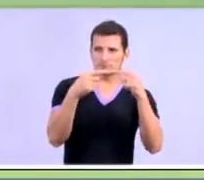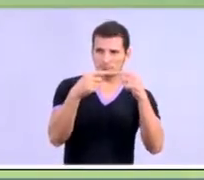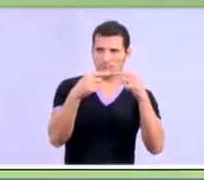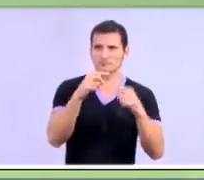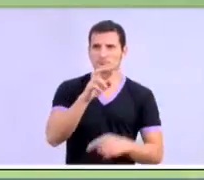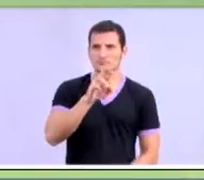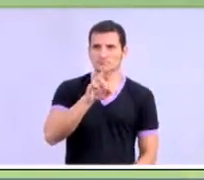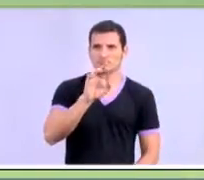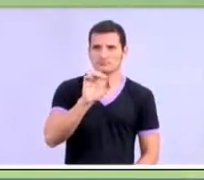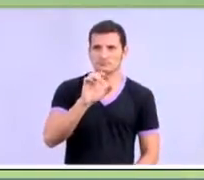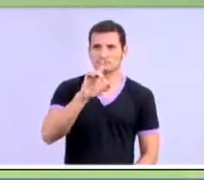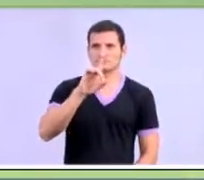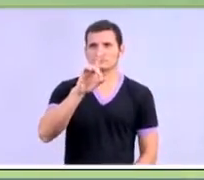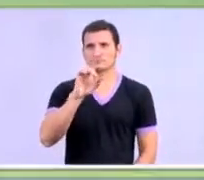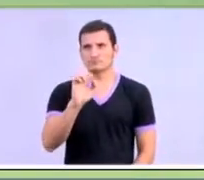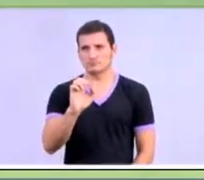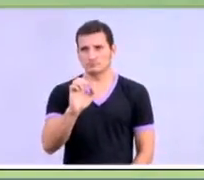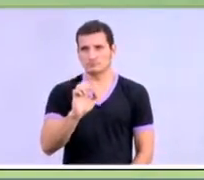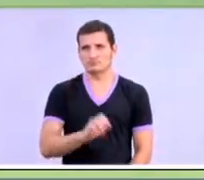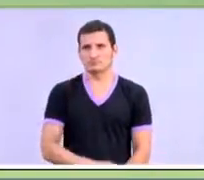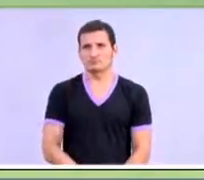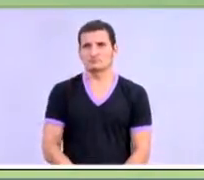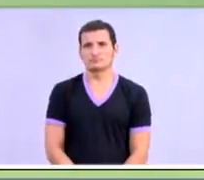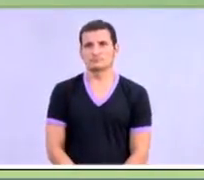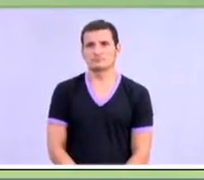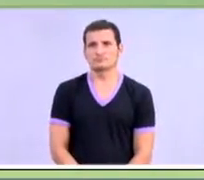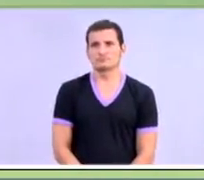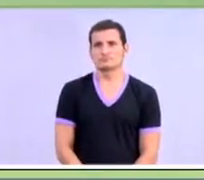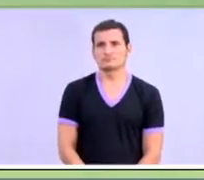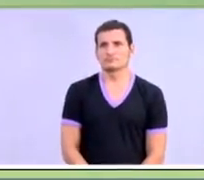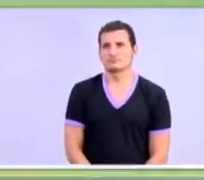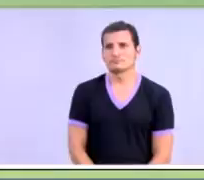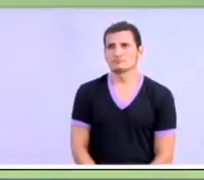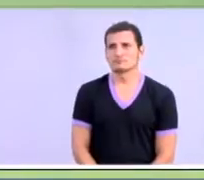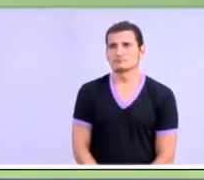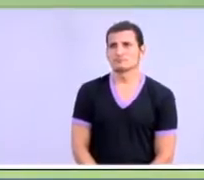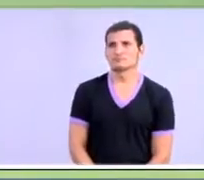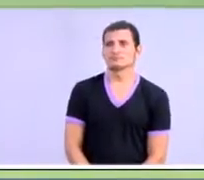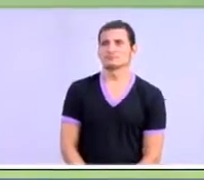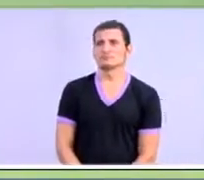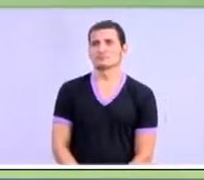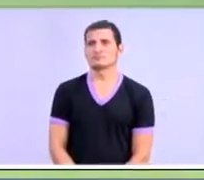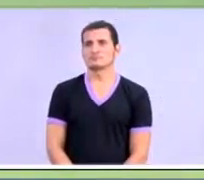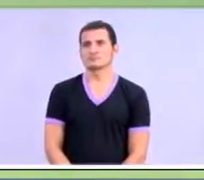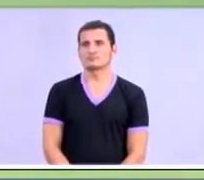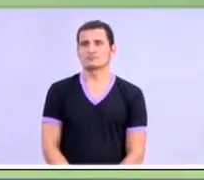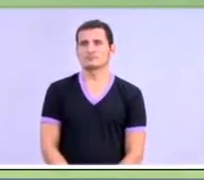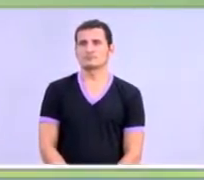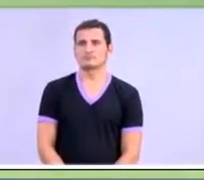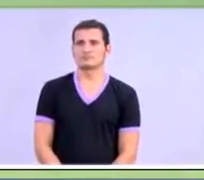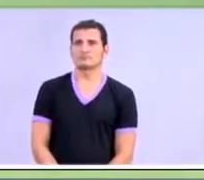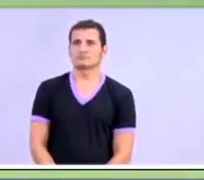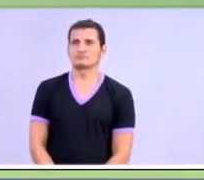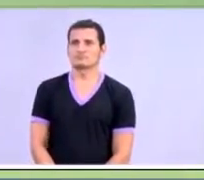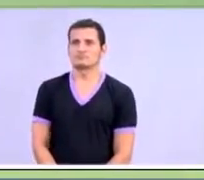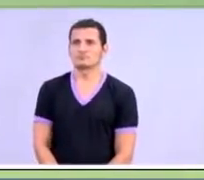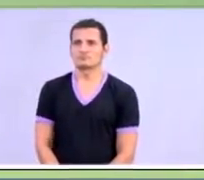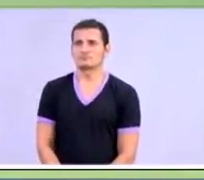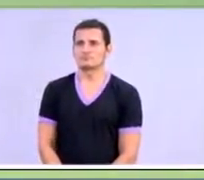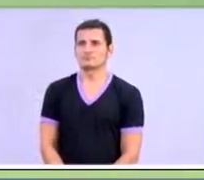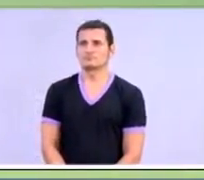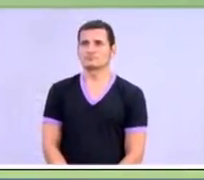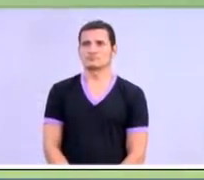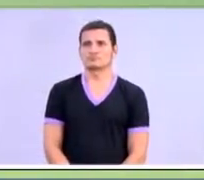Roteadores, dispositivos que têm funções aí de interligar redes, procurar o melhor caminho,